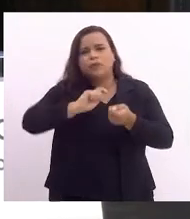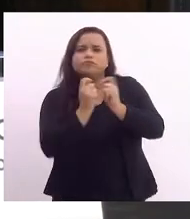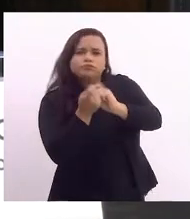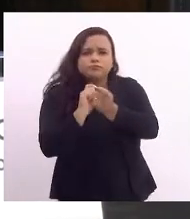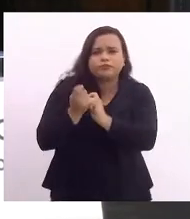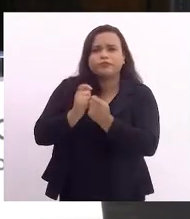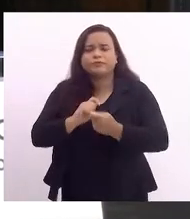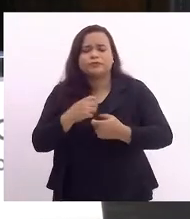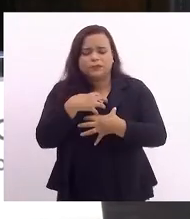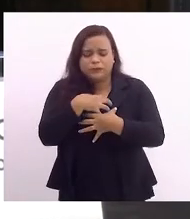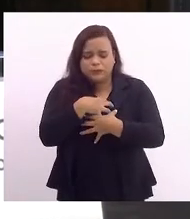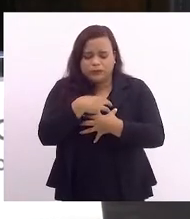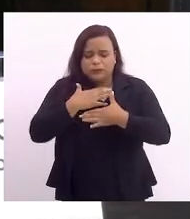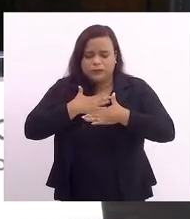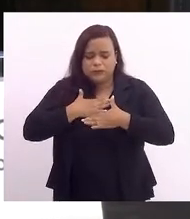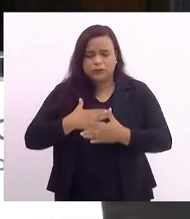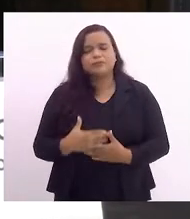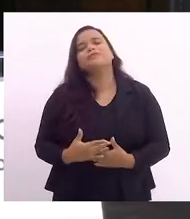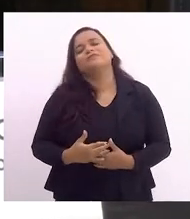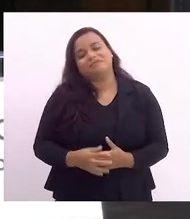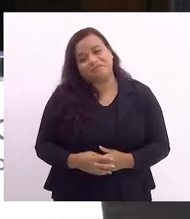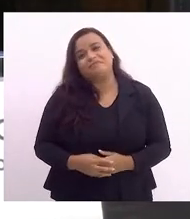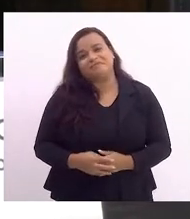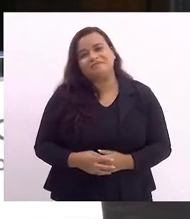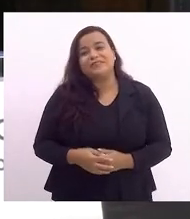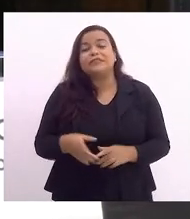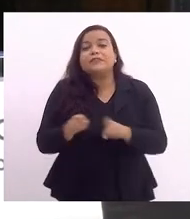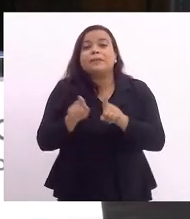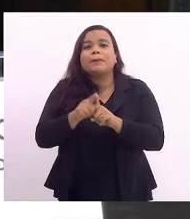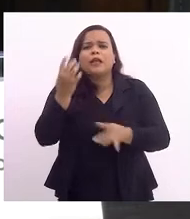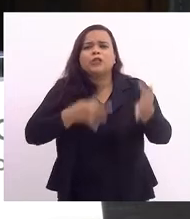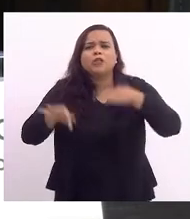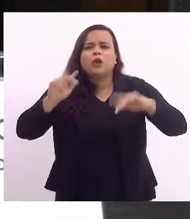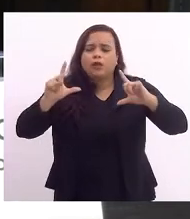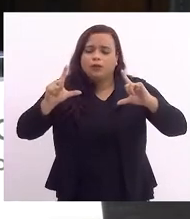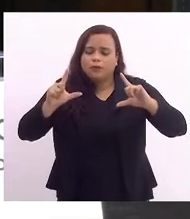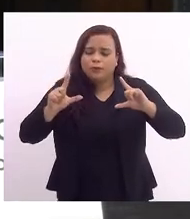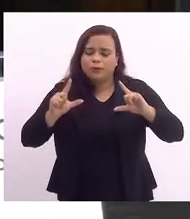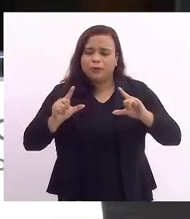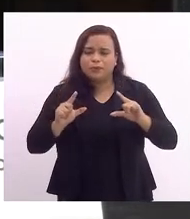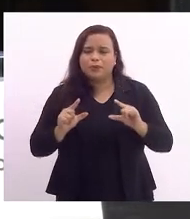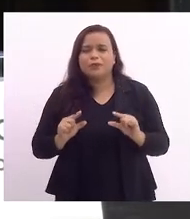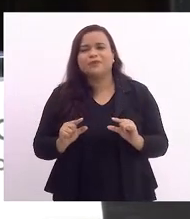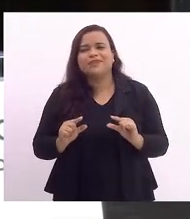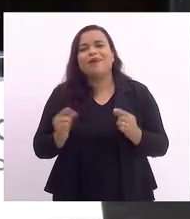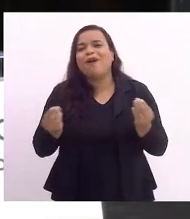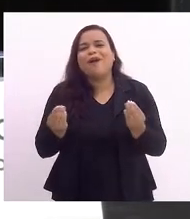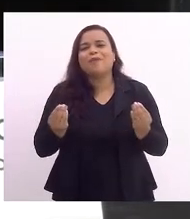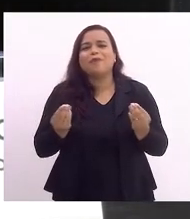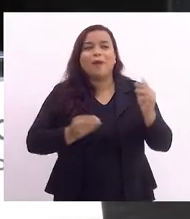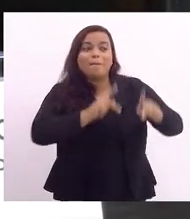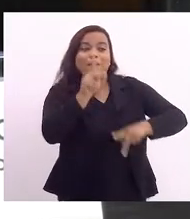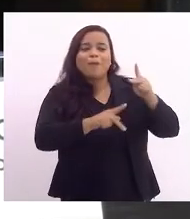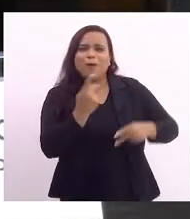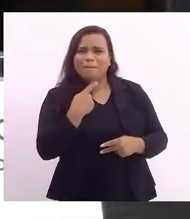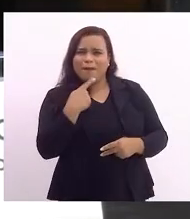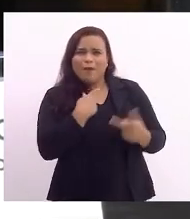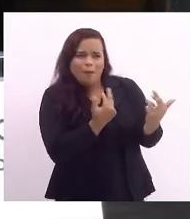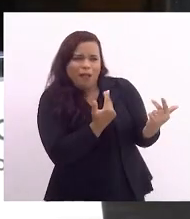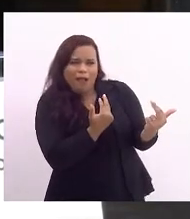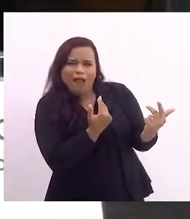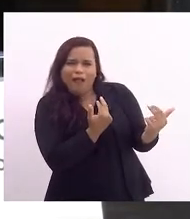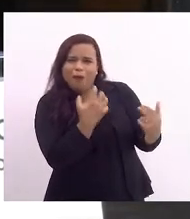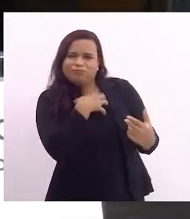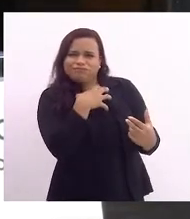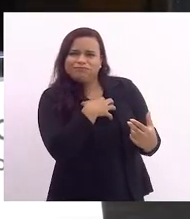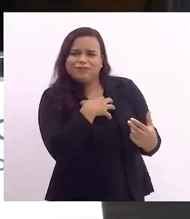né? E ameniza a minha dor trabalhar com o meu povo, que passou por aquilo ali, e que leva o